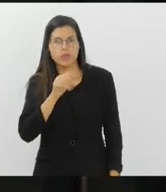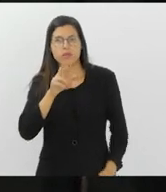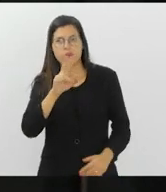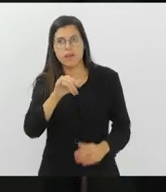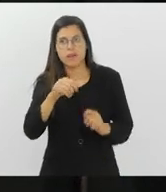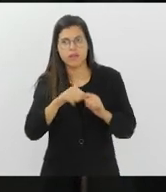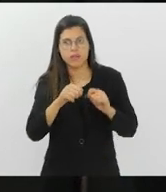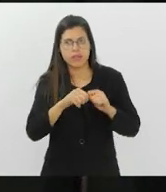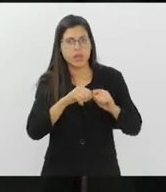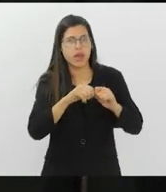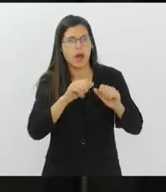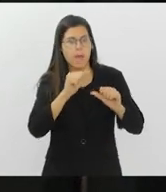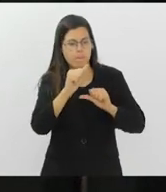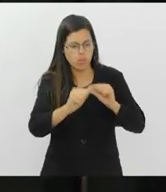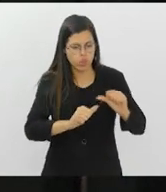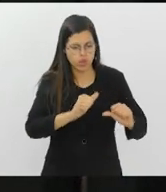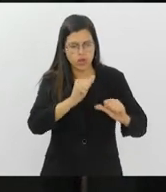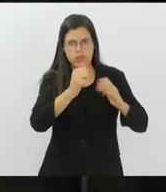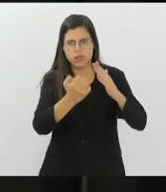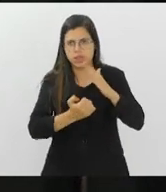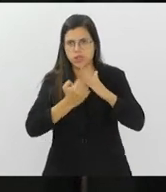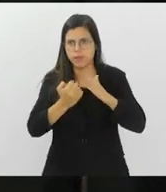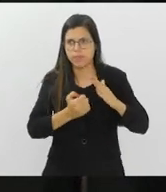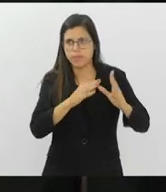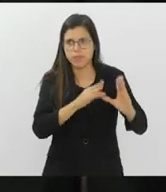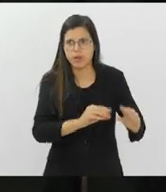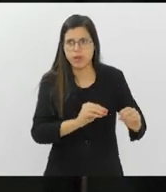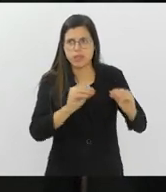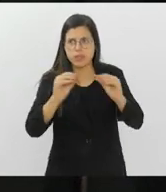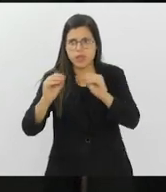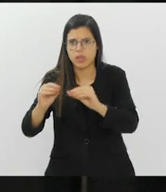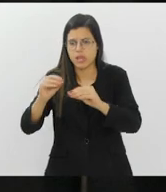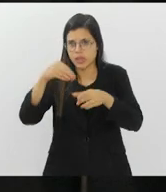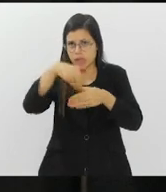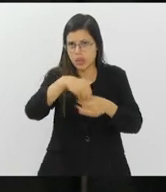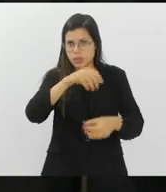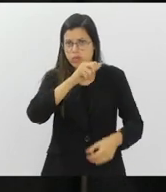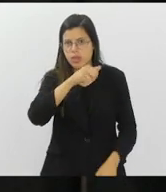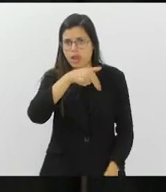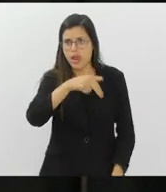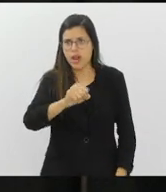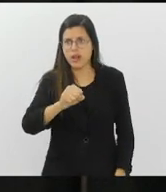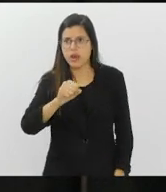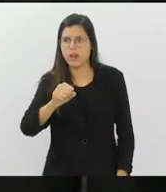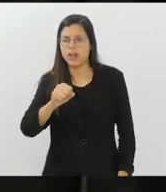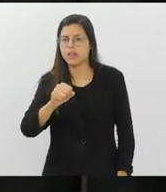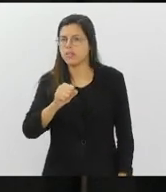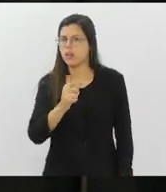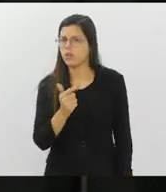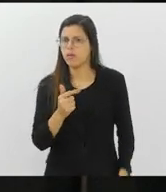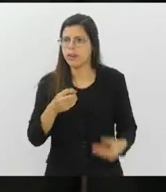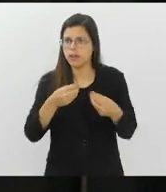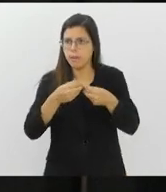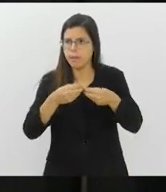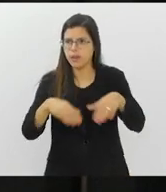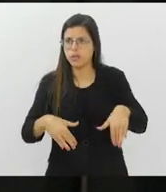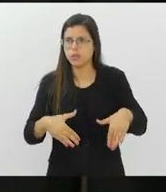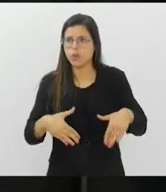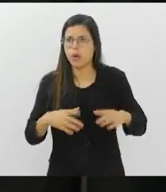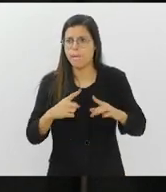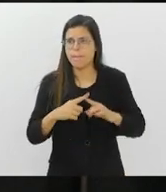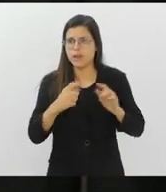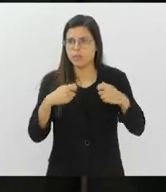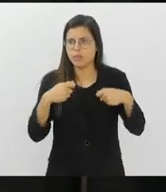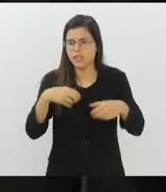portabilidade dentro da ANS para outro plano e não vai ter nenhum prejuízo, mas tem que fazer para dentro